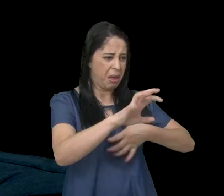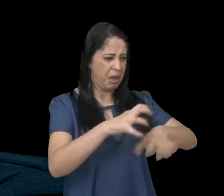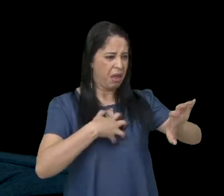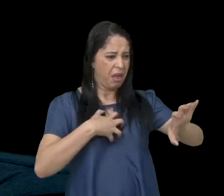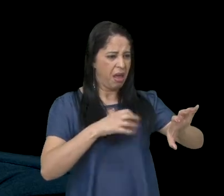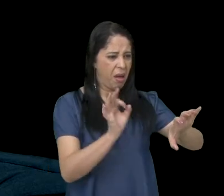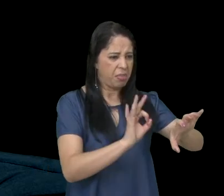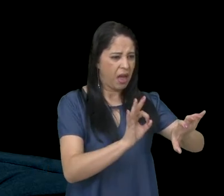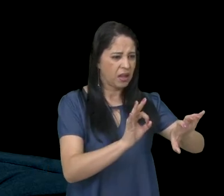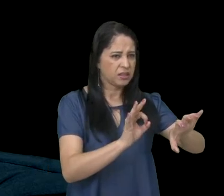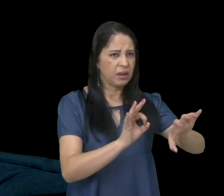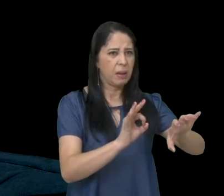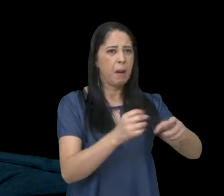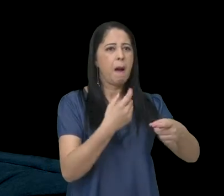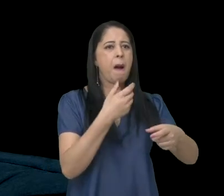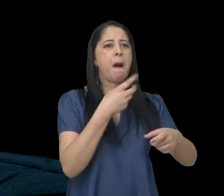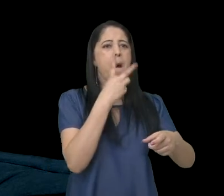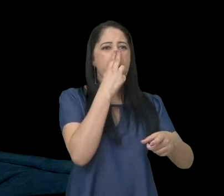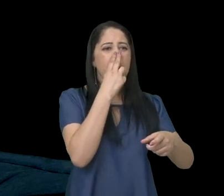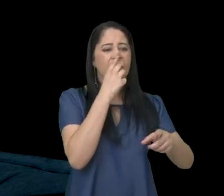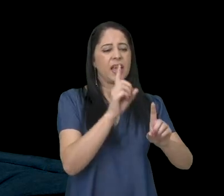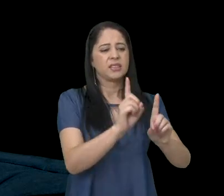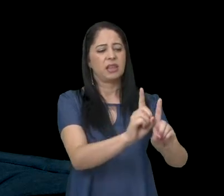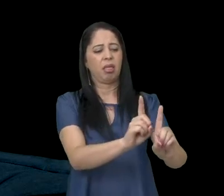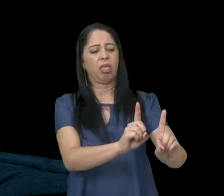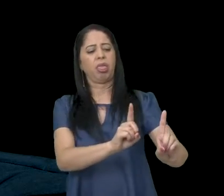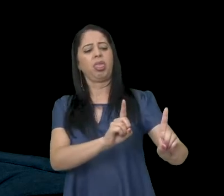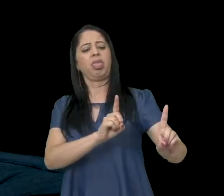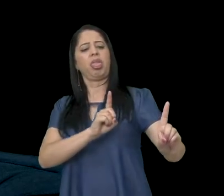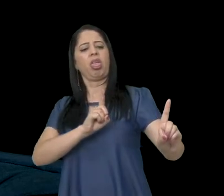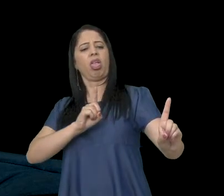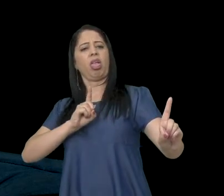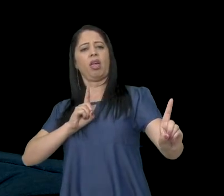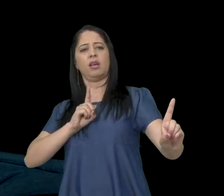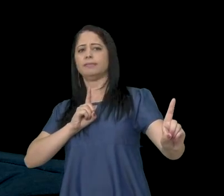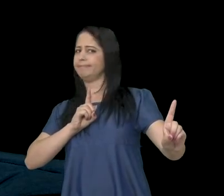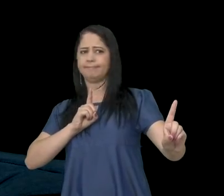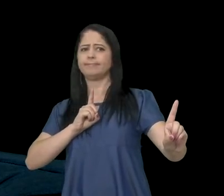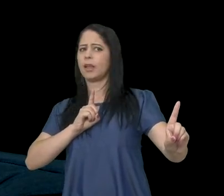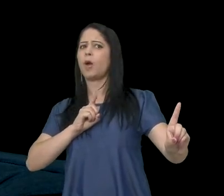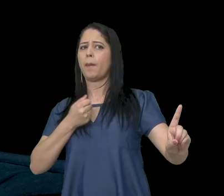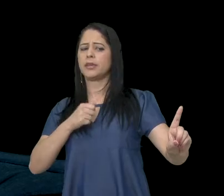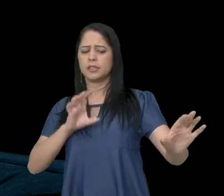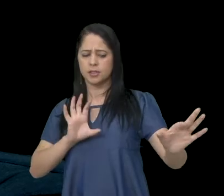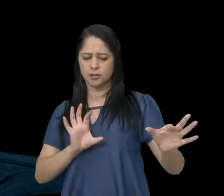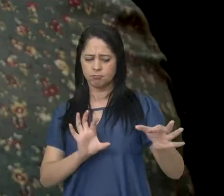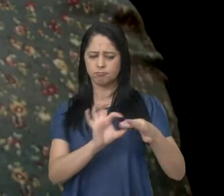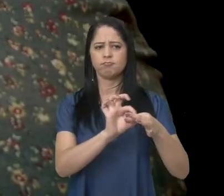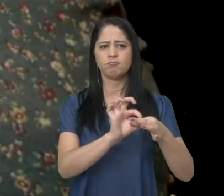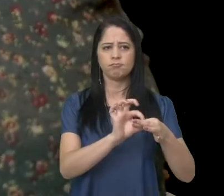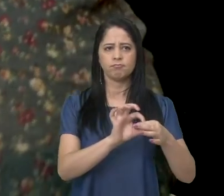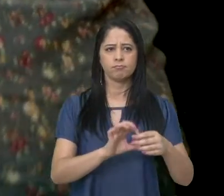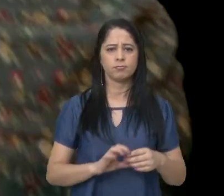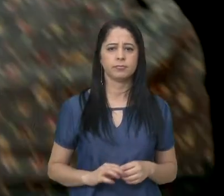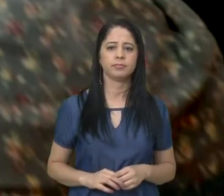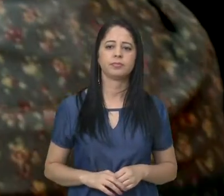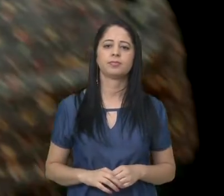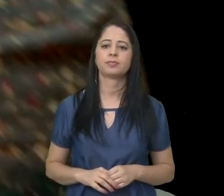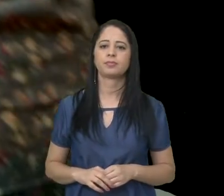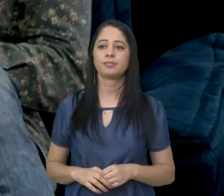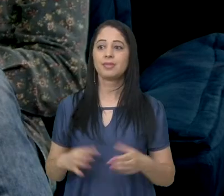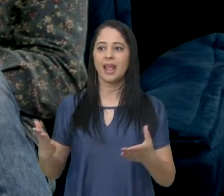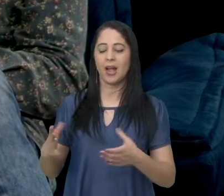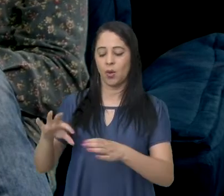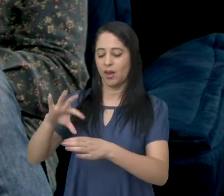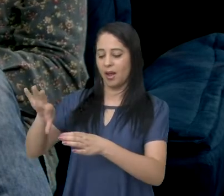fica longe das pessoas. O poder tem esse problema, né? Então se você não estiver conectado, você vai errar. Queria que você pegasse